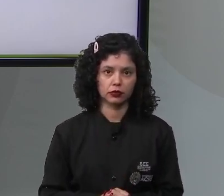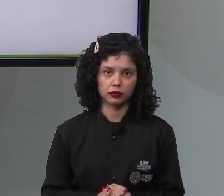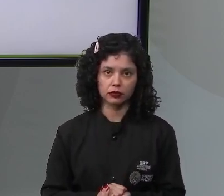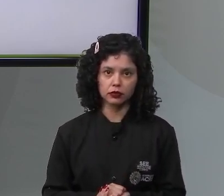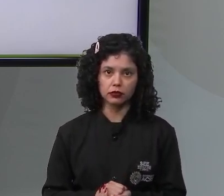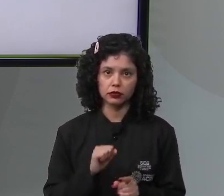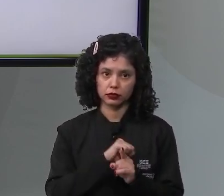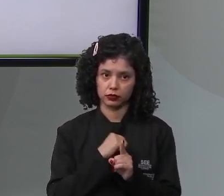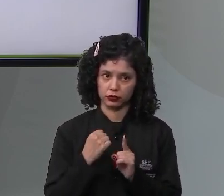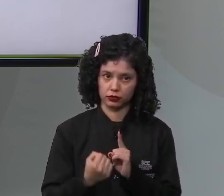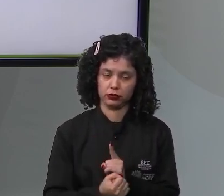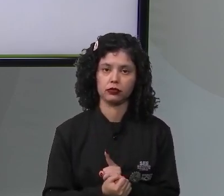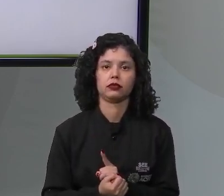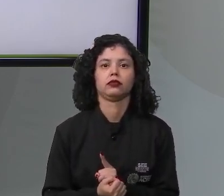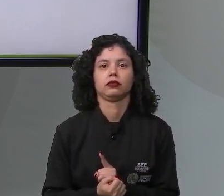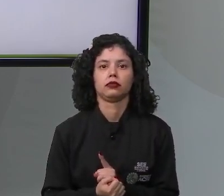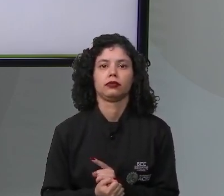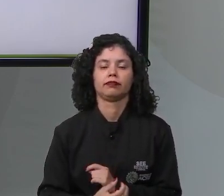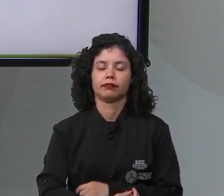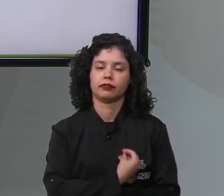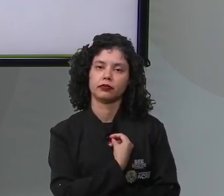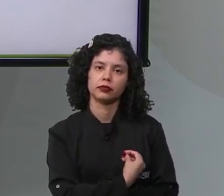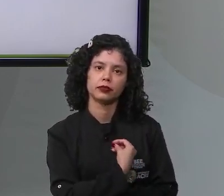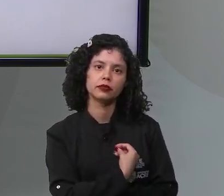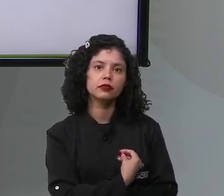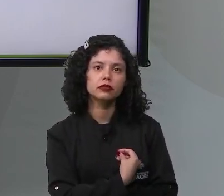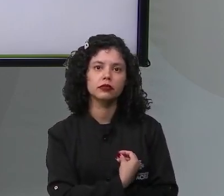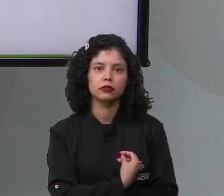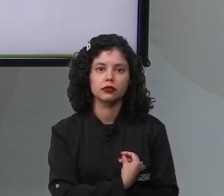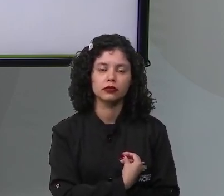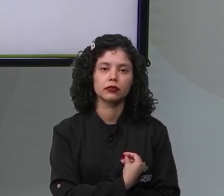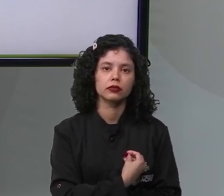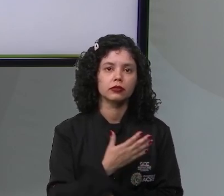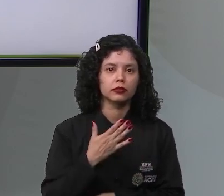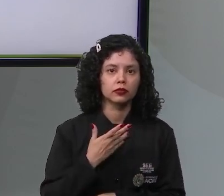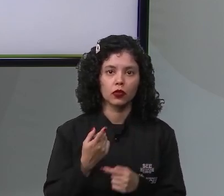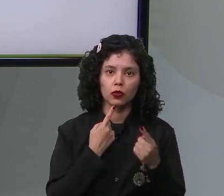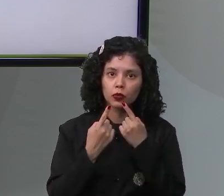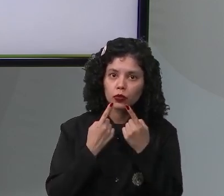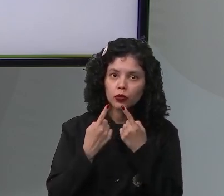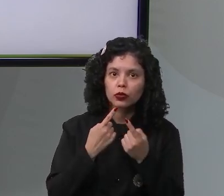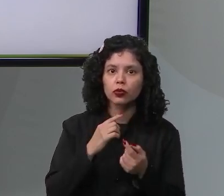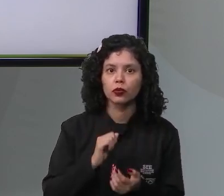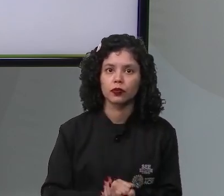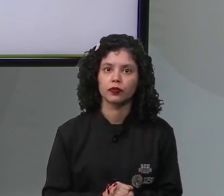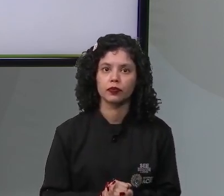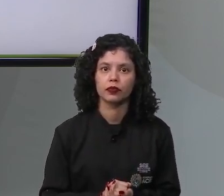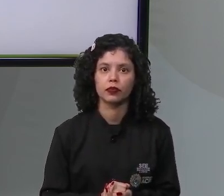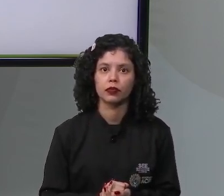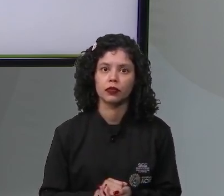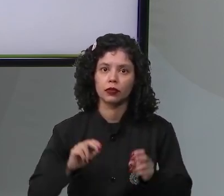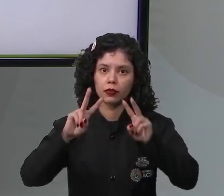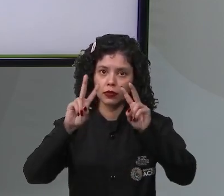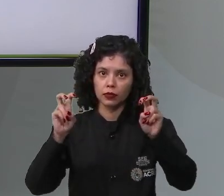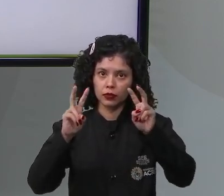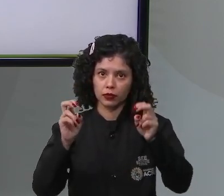numa sociedade você presencia, através dos meios de comunicações, as reportagens que